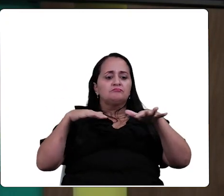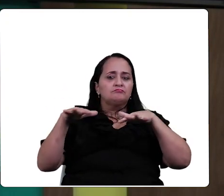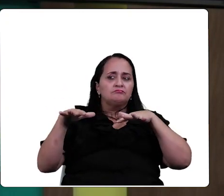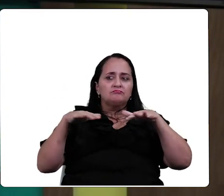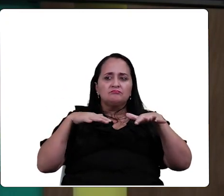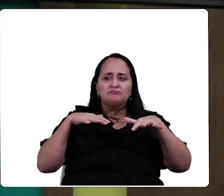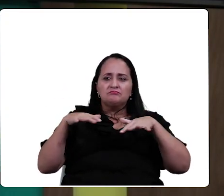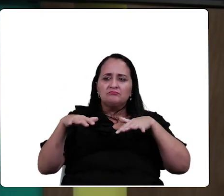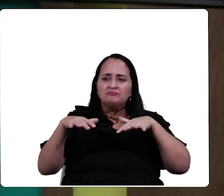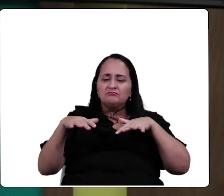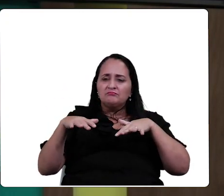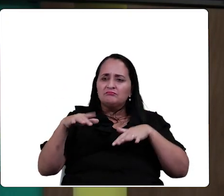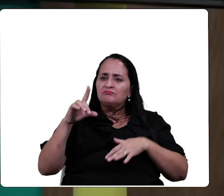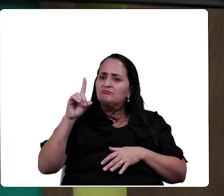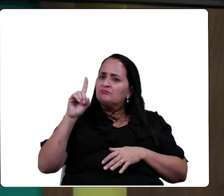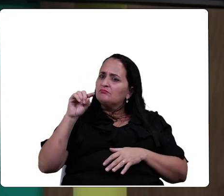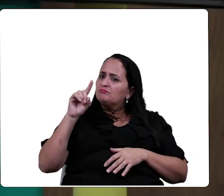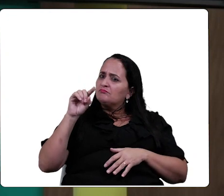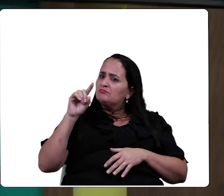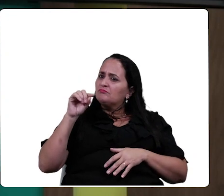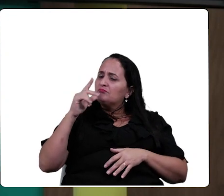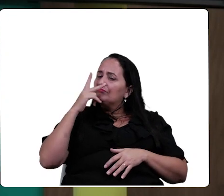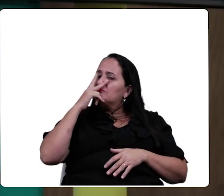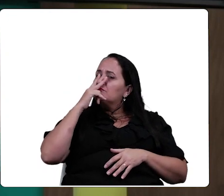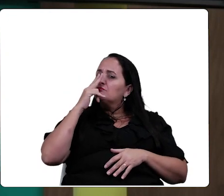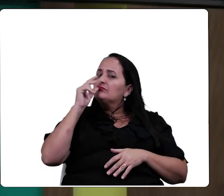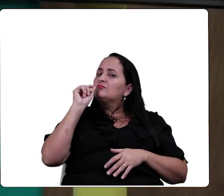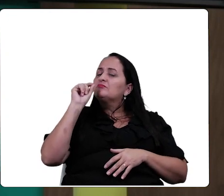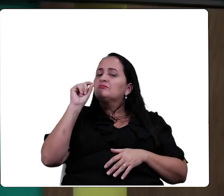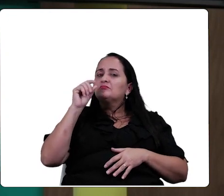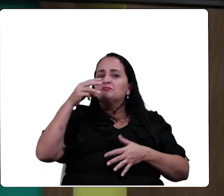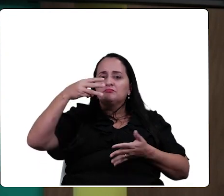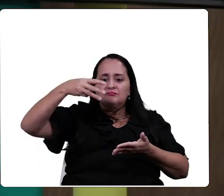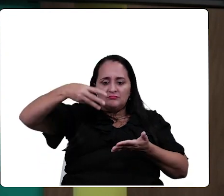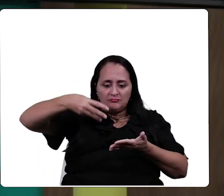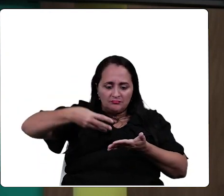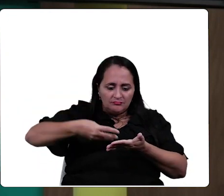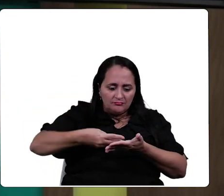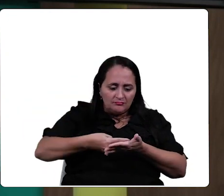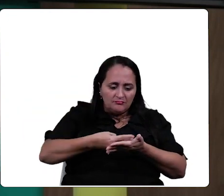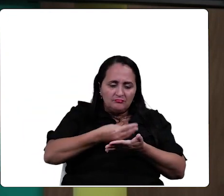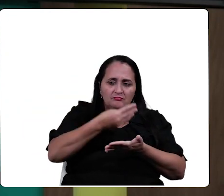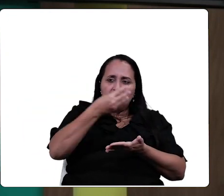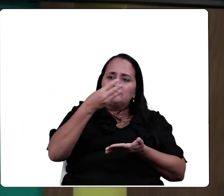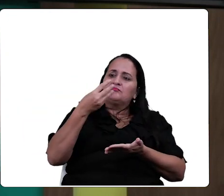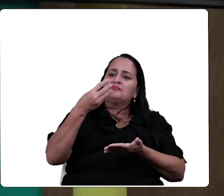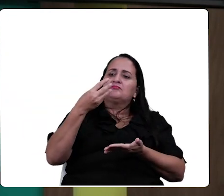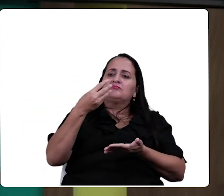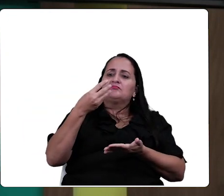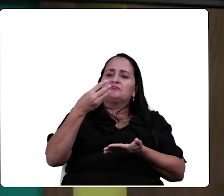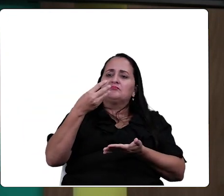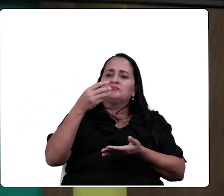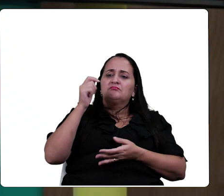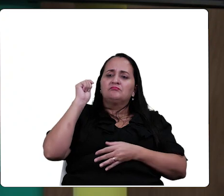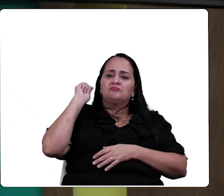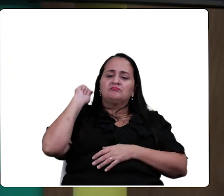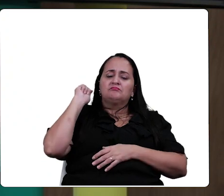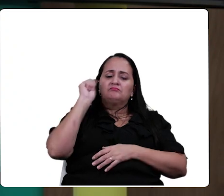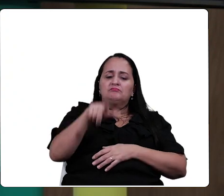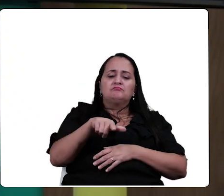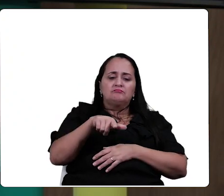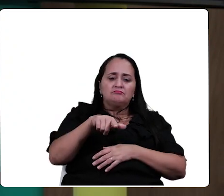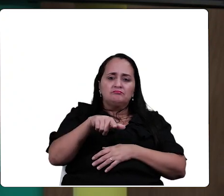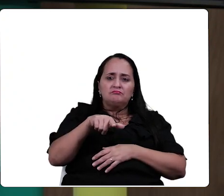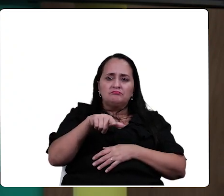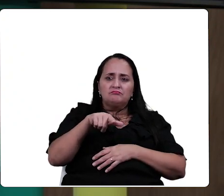charge. Exatamente, como se o garfo fosse lançado, né?